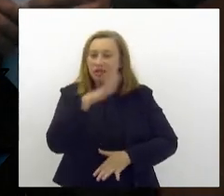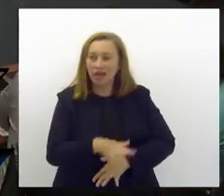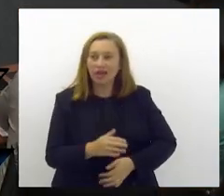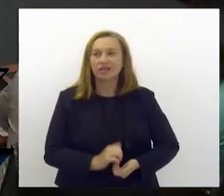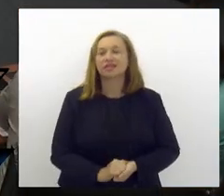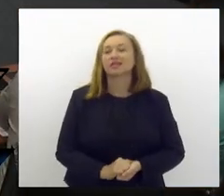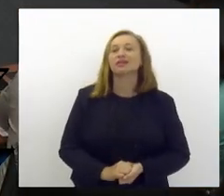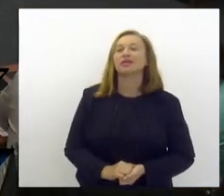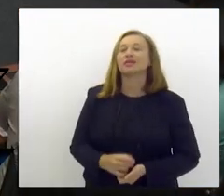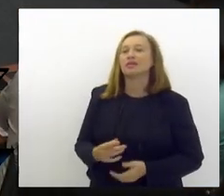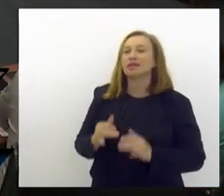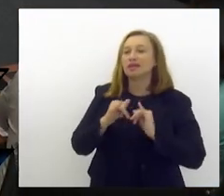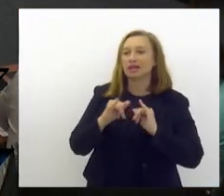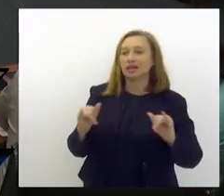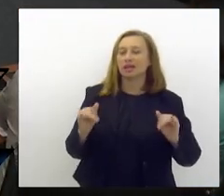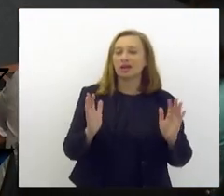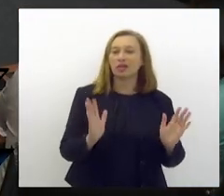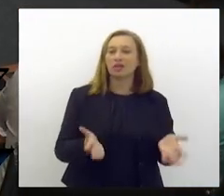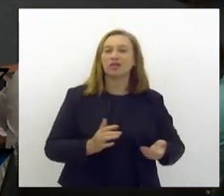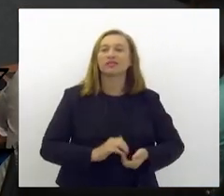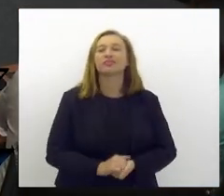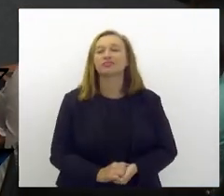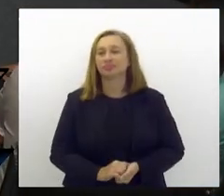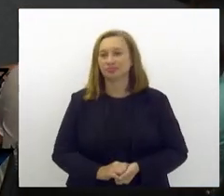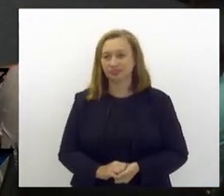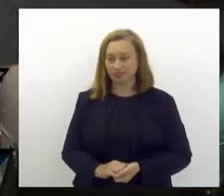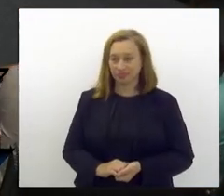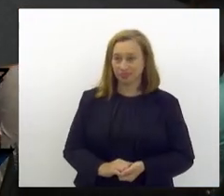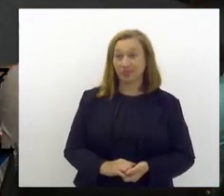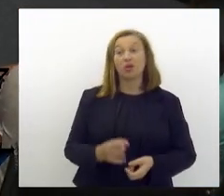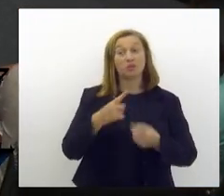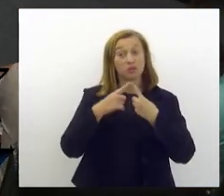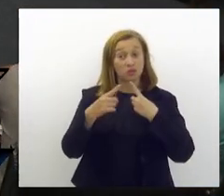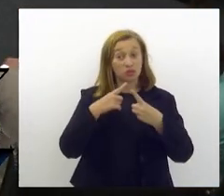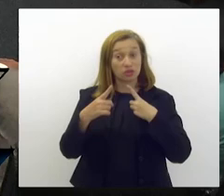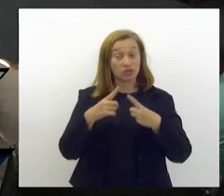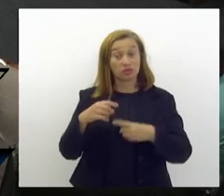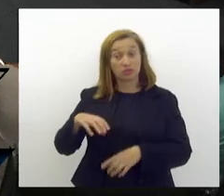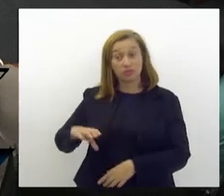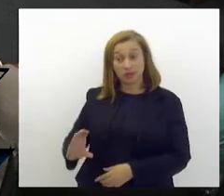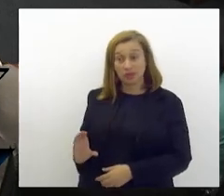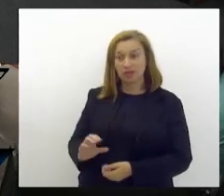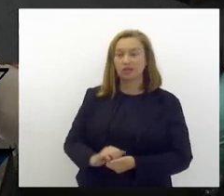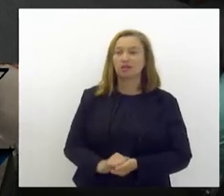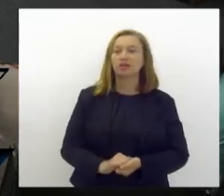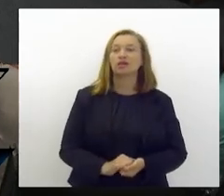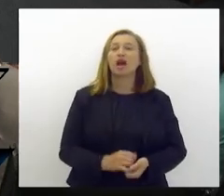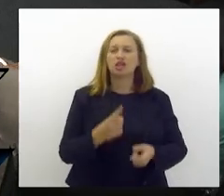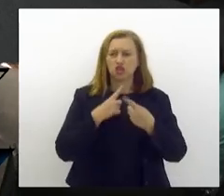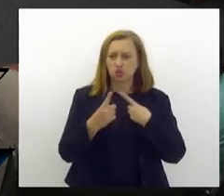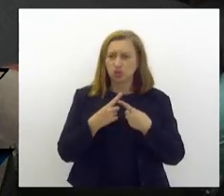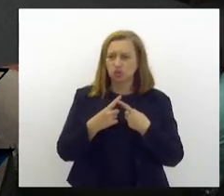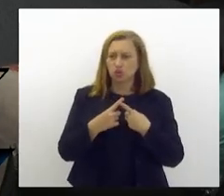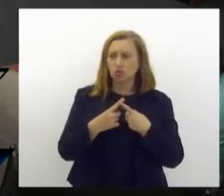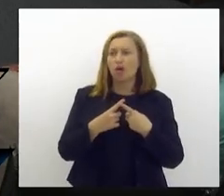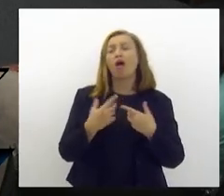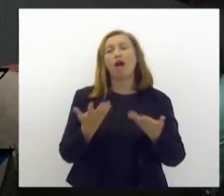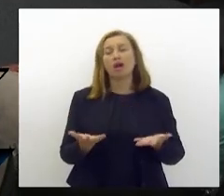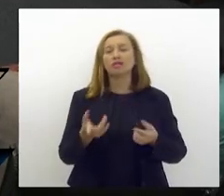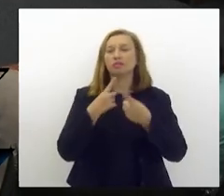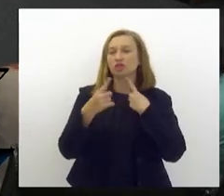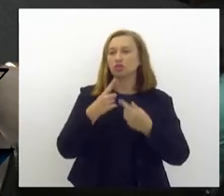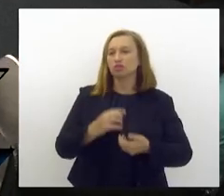Para declarar agora. Nós estamos discutindo ainda, Mink, só para dar ciência. Está discutindo ainda? Isso. Então, para